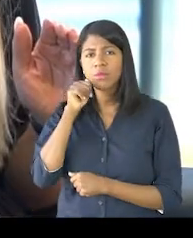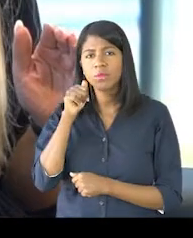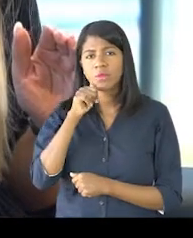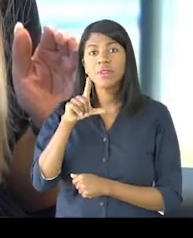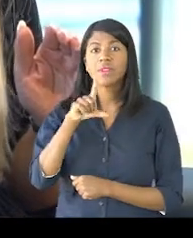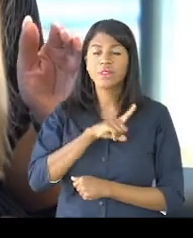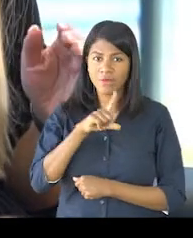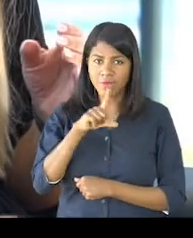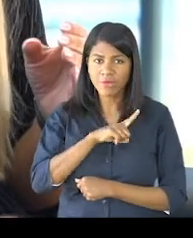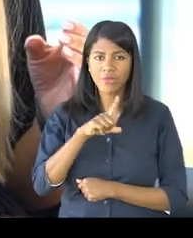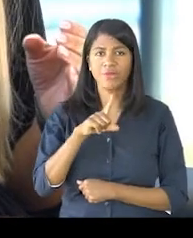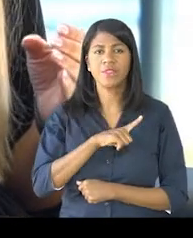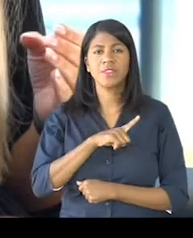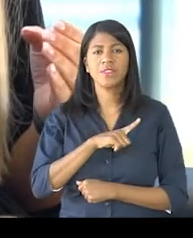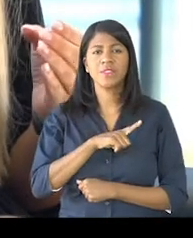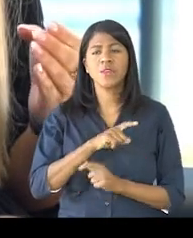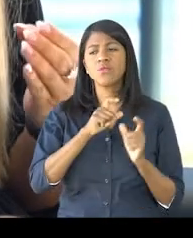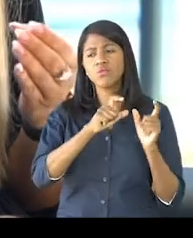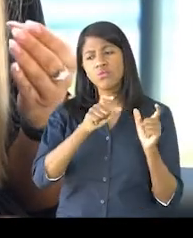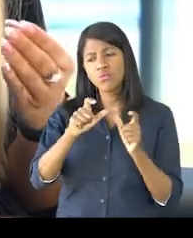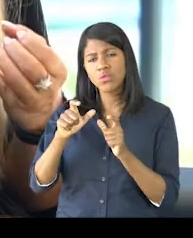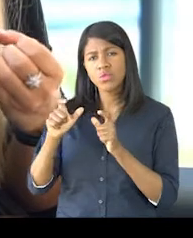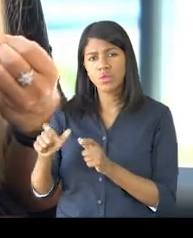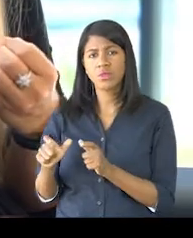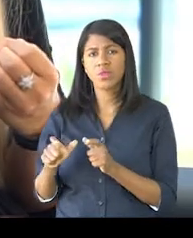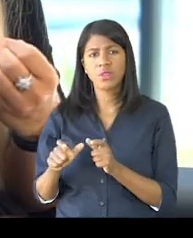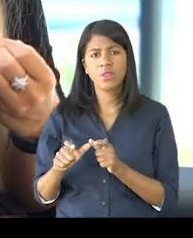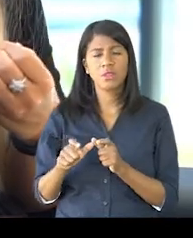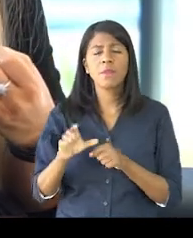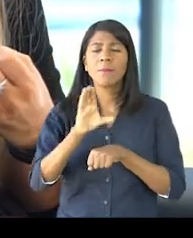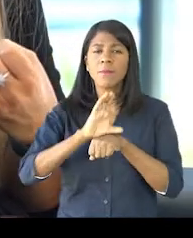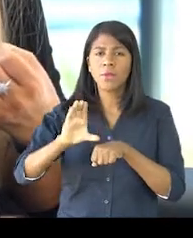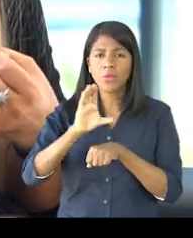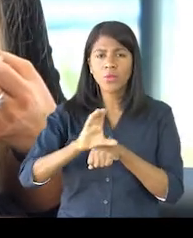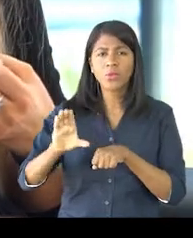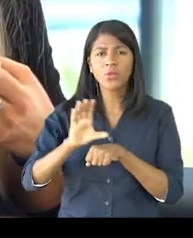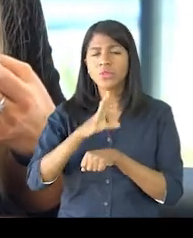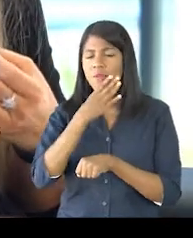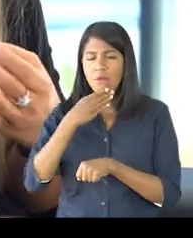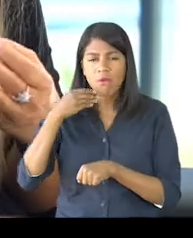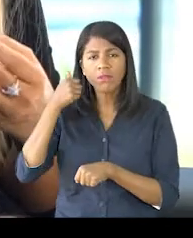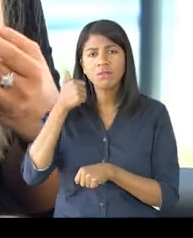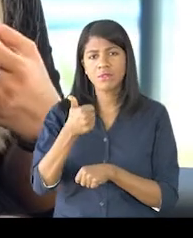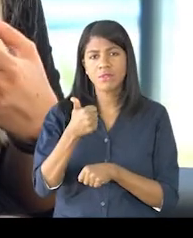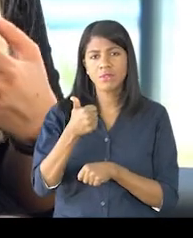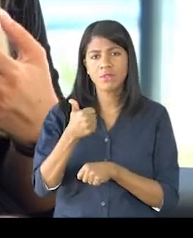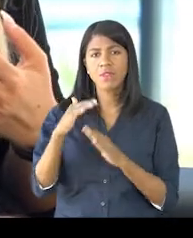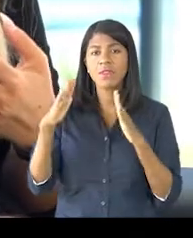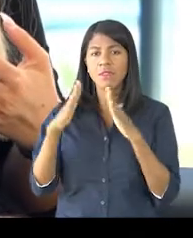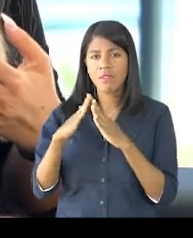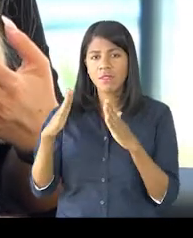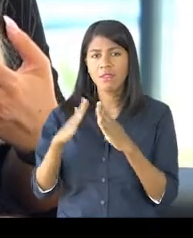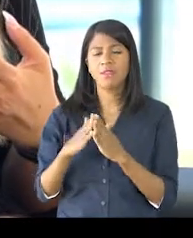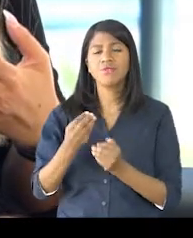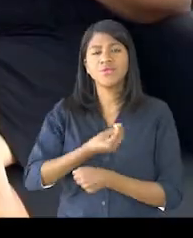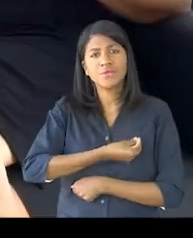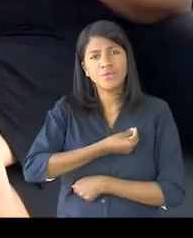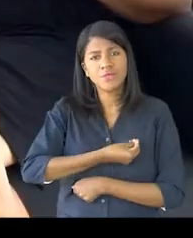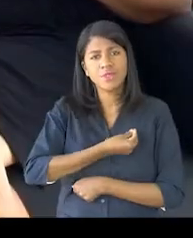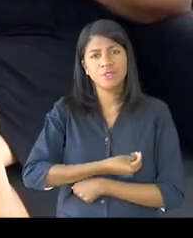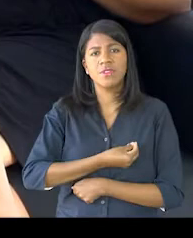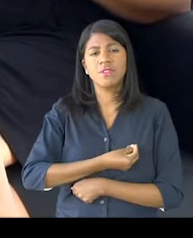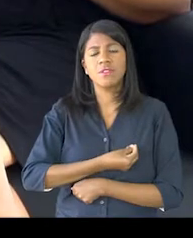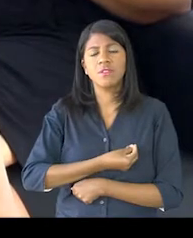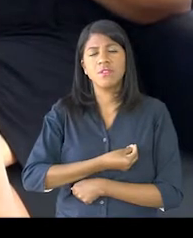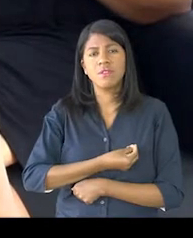lá nós vamos ter desde lugar apropriado para os cursos de qualificação, desde uma casa de passagem para